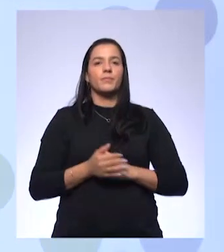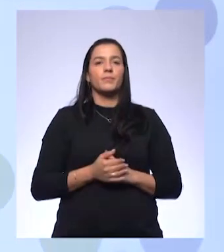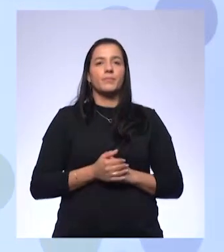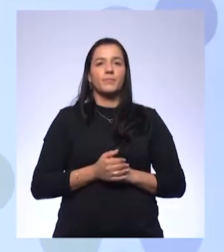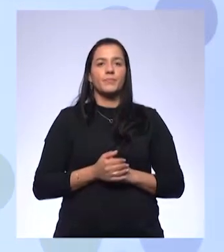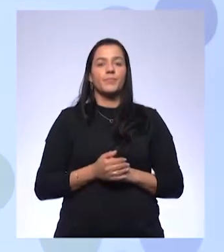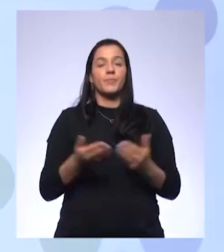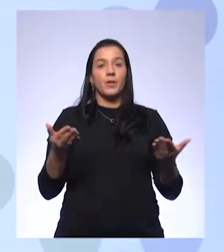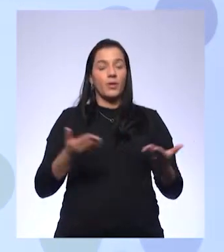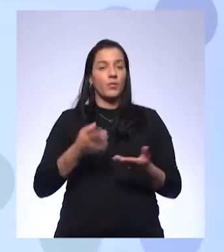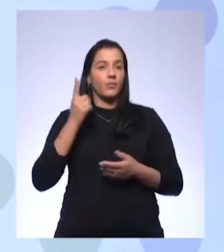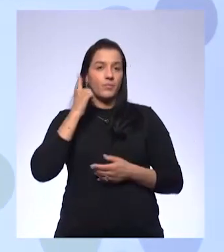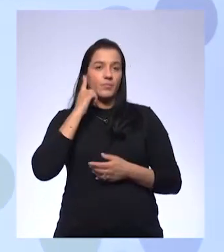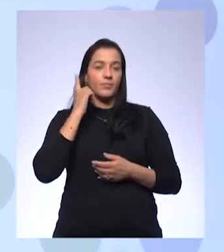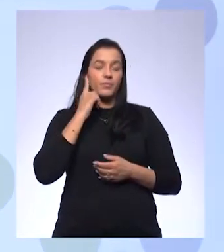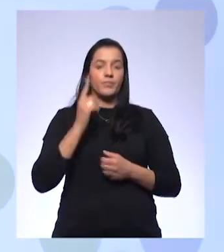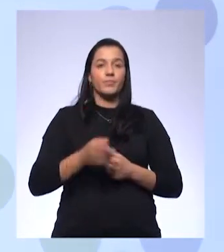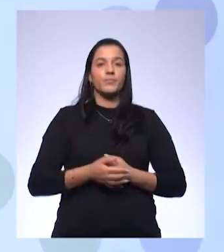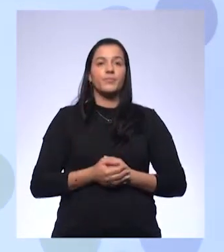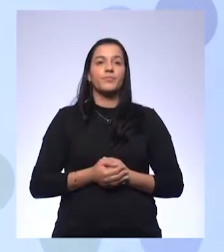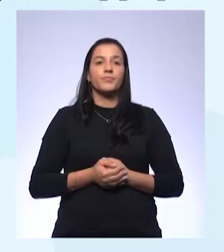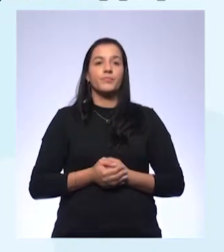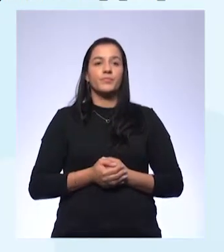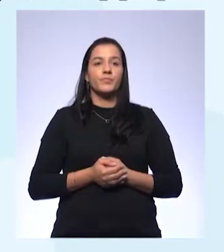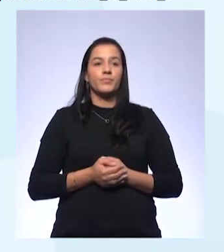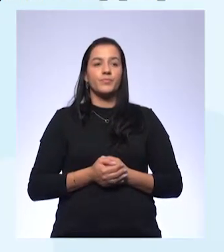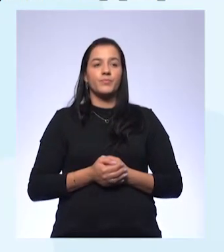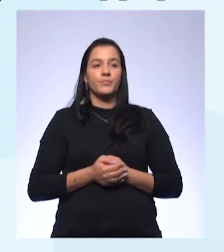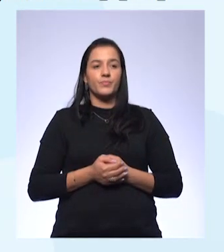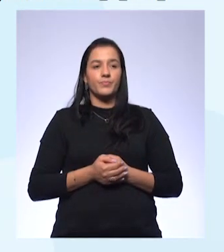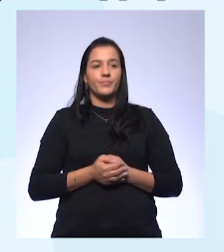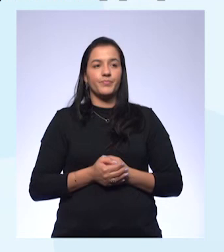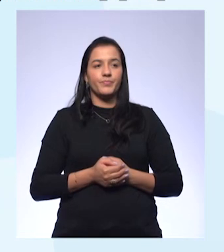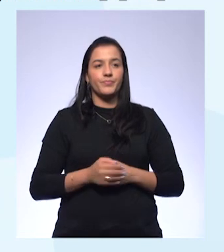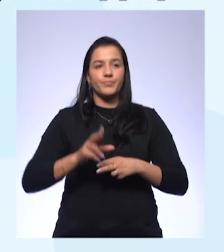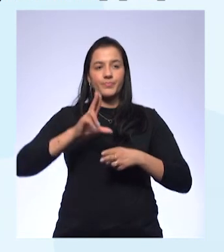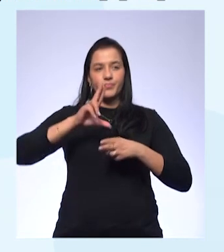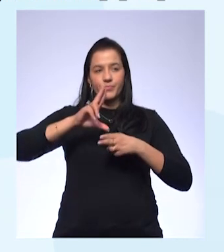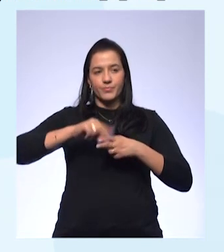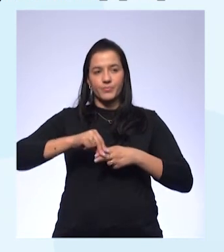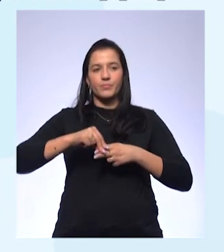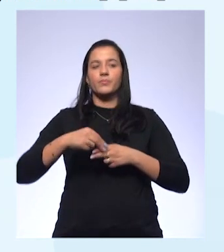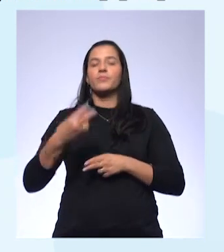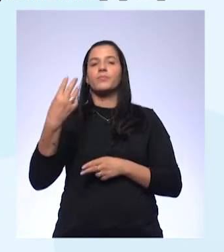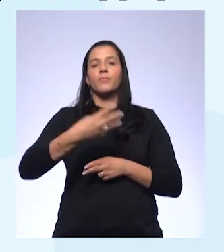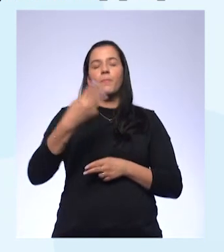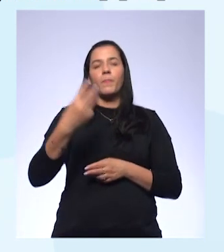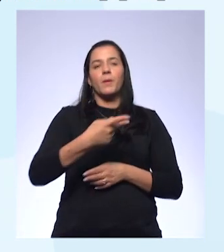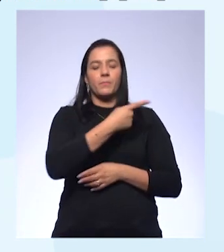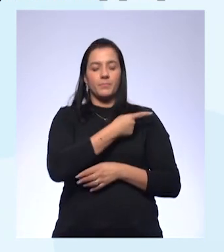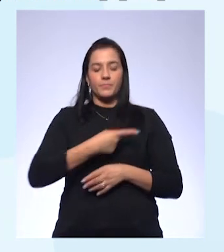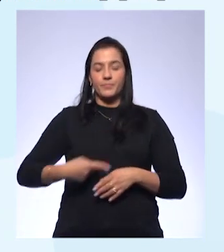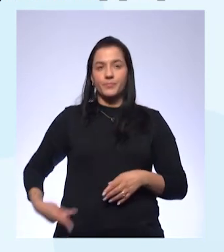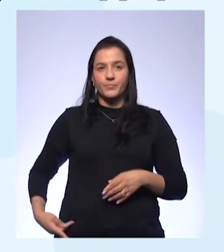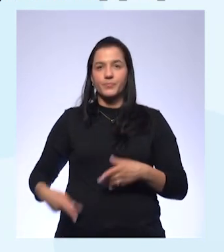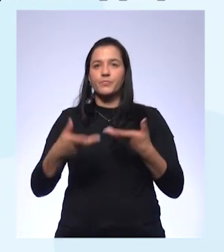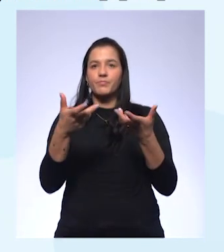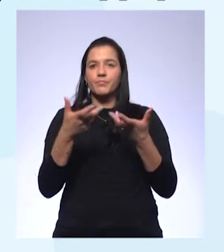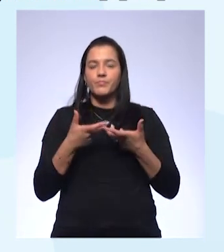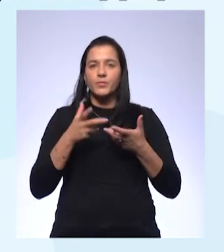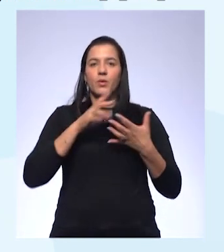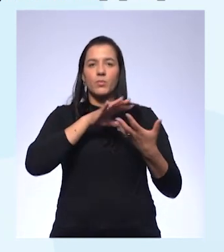Então, vamos ouvir. Artigo 3º. O Presidente da República, no interesse